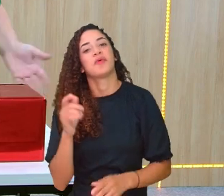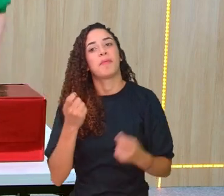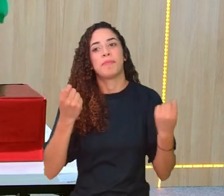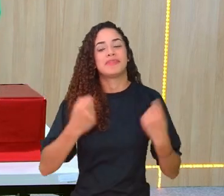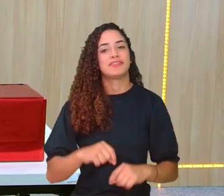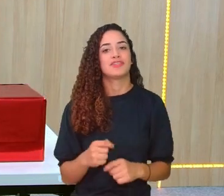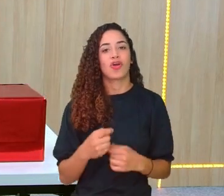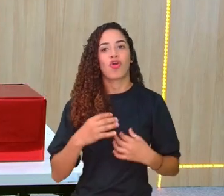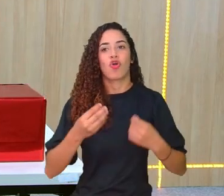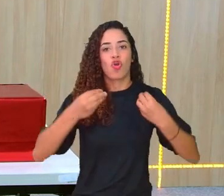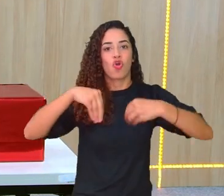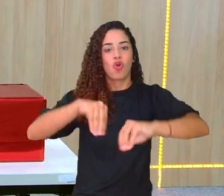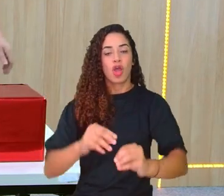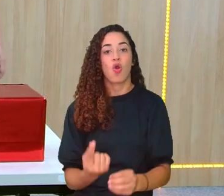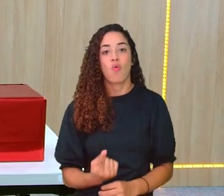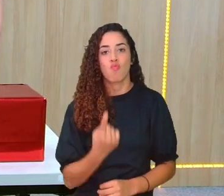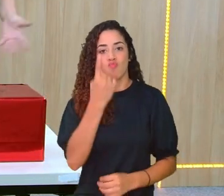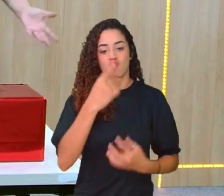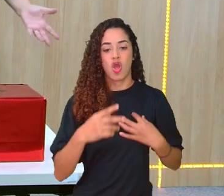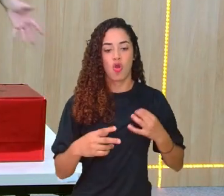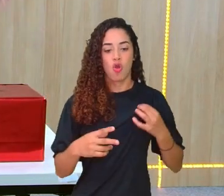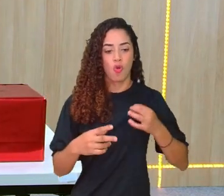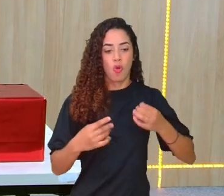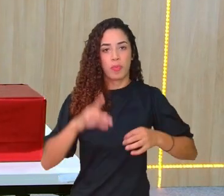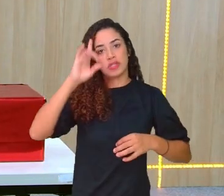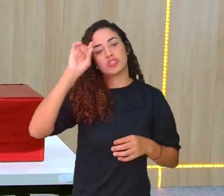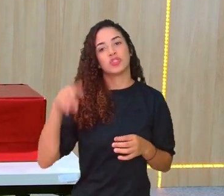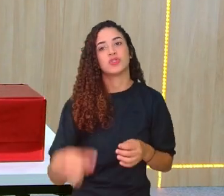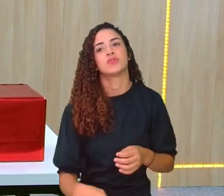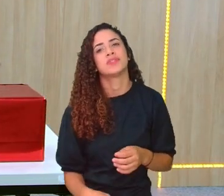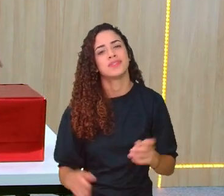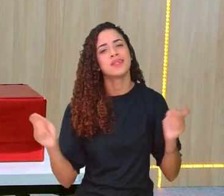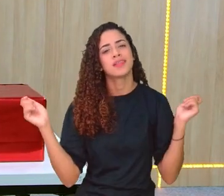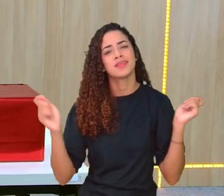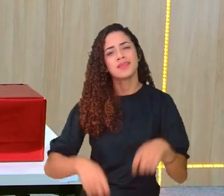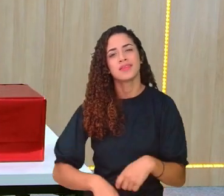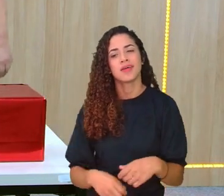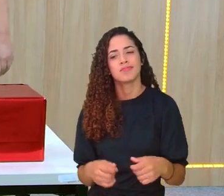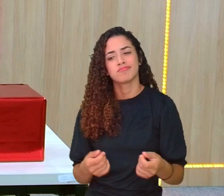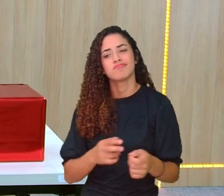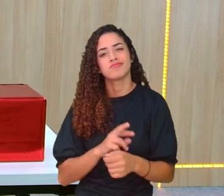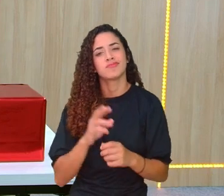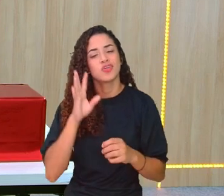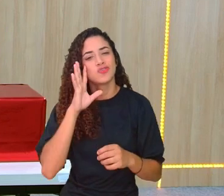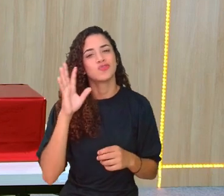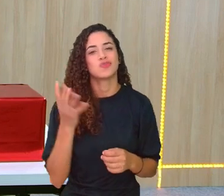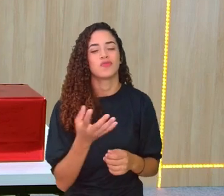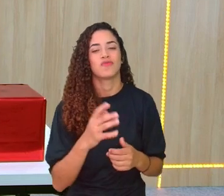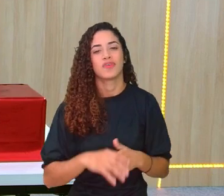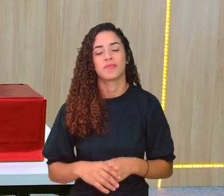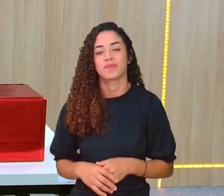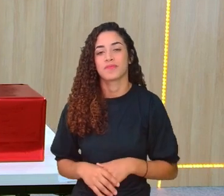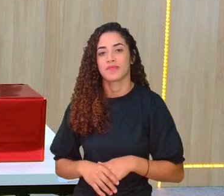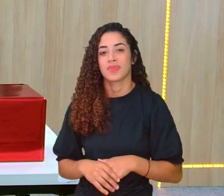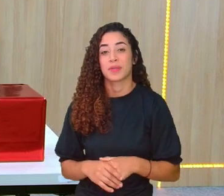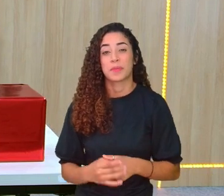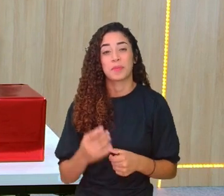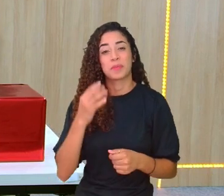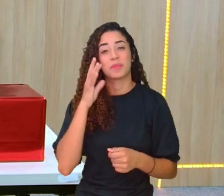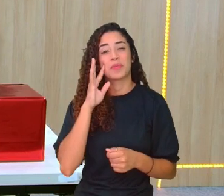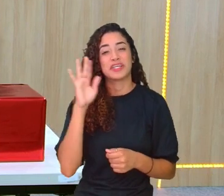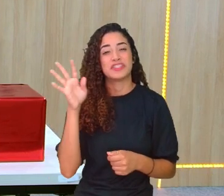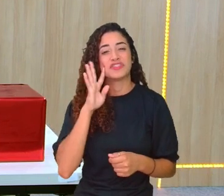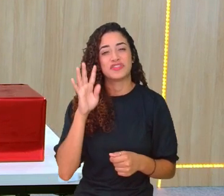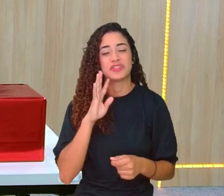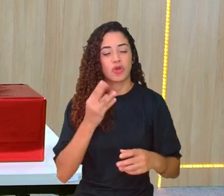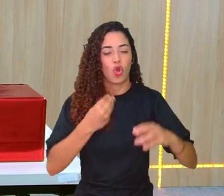dia. Né, gente? É verdade. Aí a gente resume bastante. Já imaginou acrescentar mais colar,